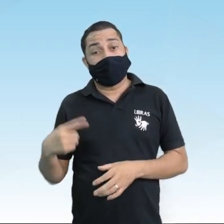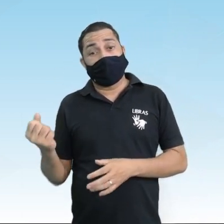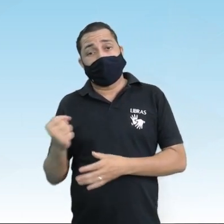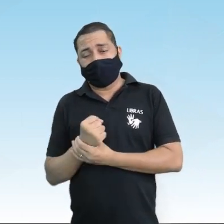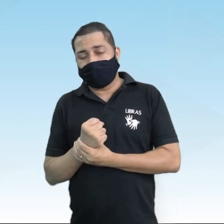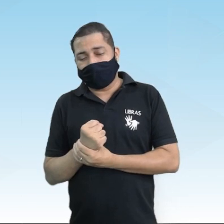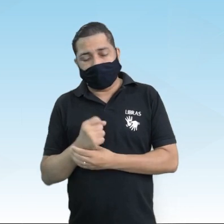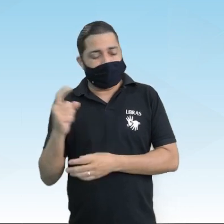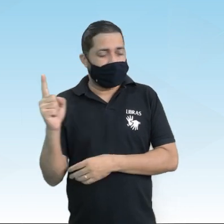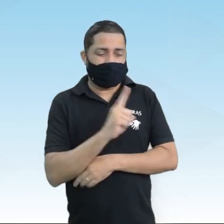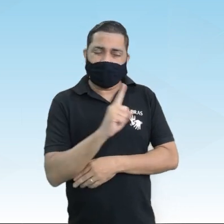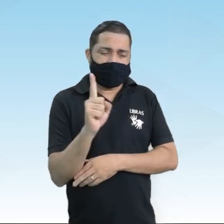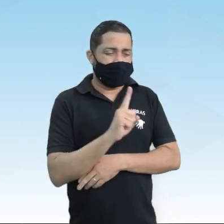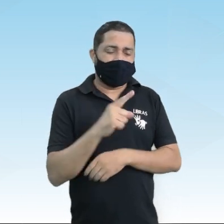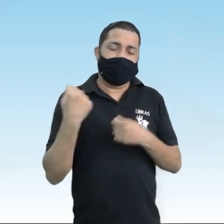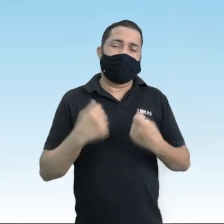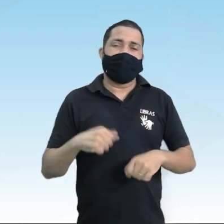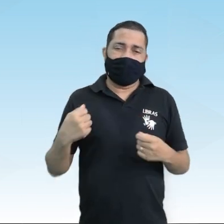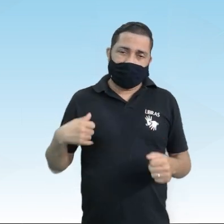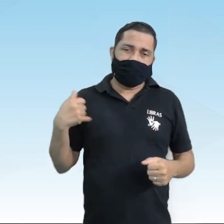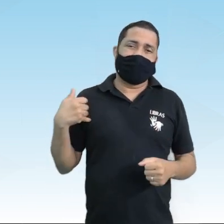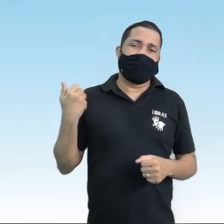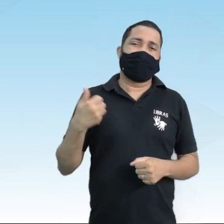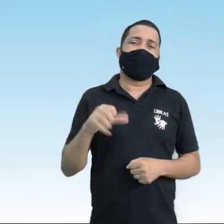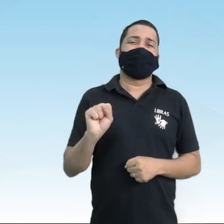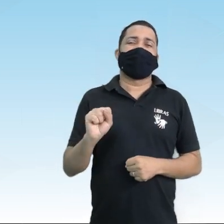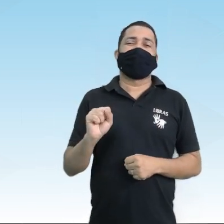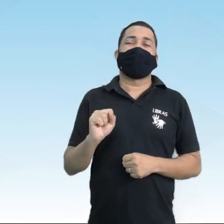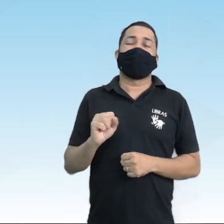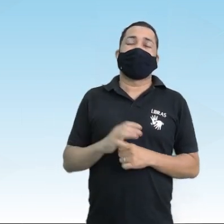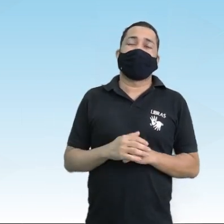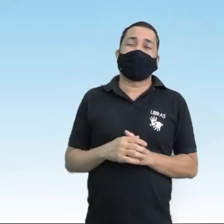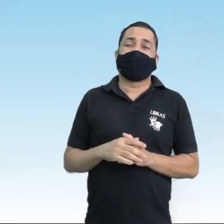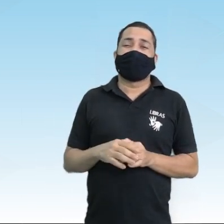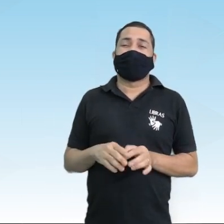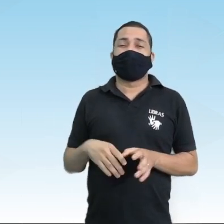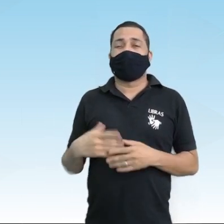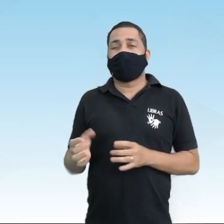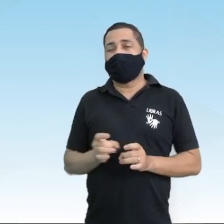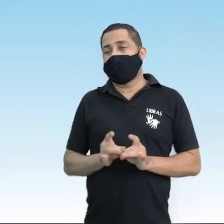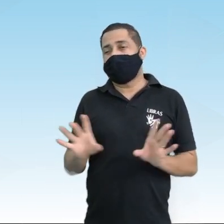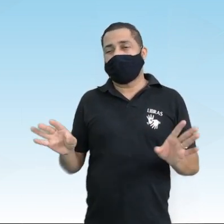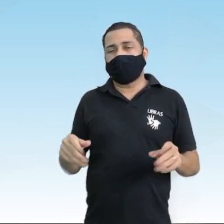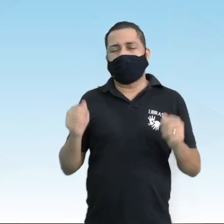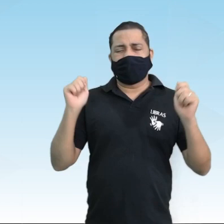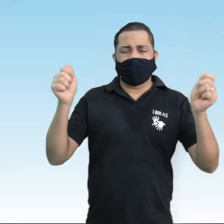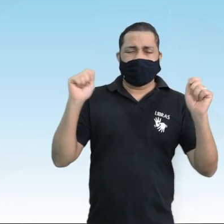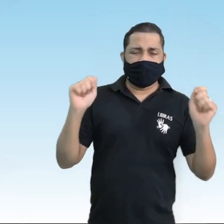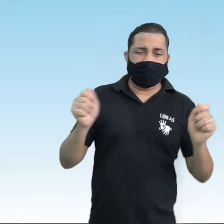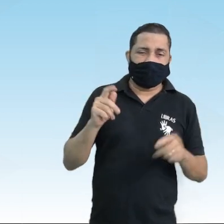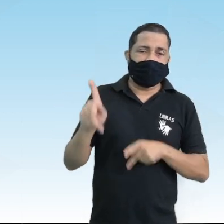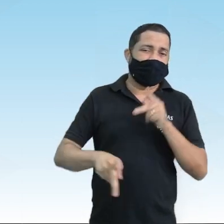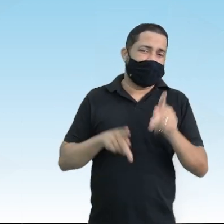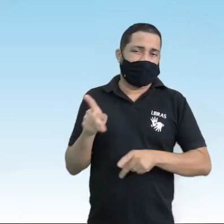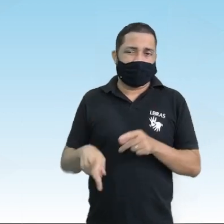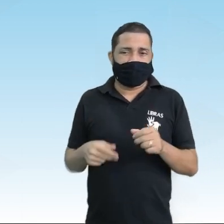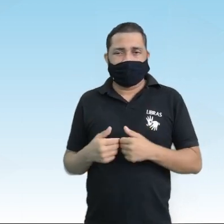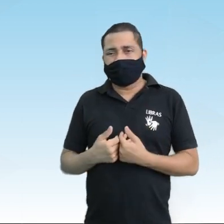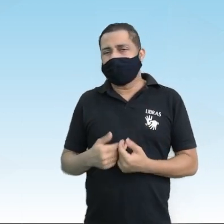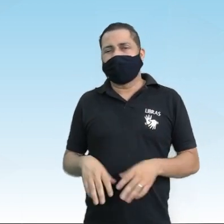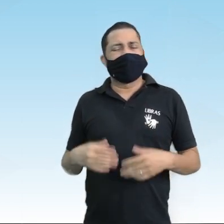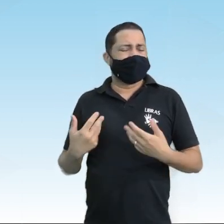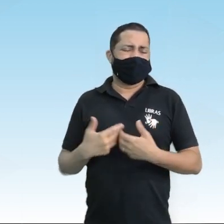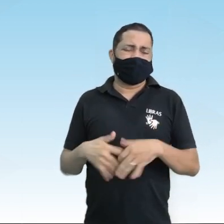conservadores, não, ele tem que fazer 18. Aí os liberais foram para a rua, protestaram. O que a população fez? Deixa